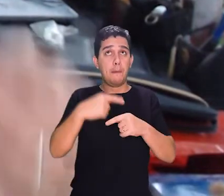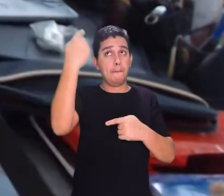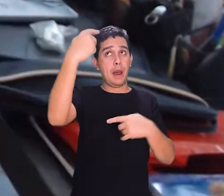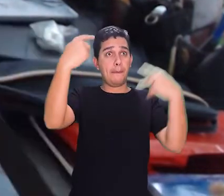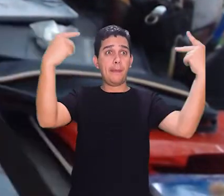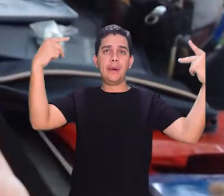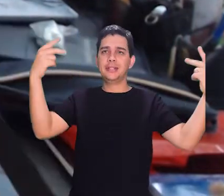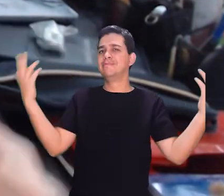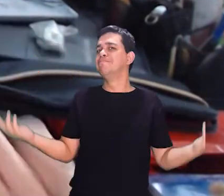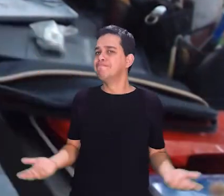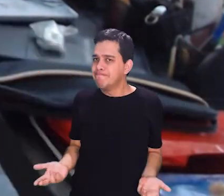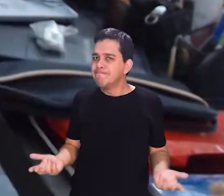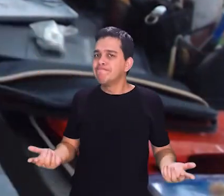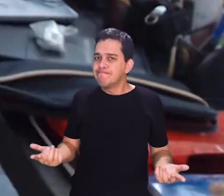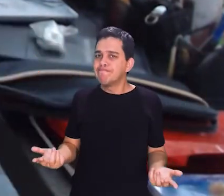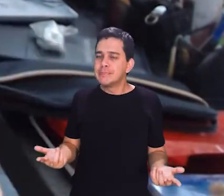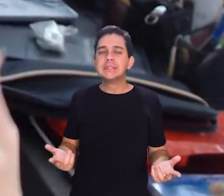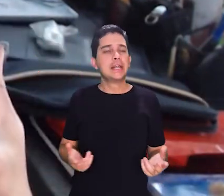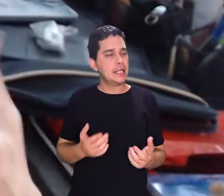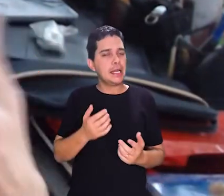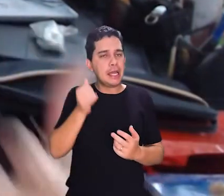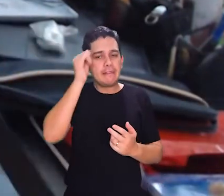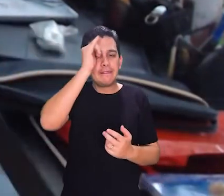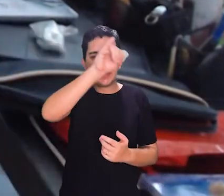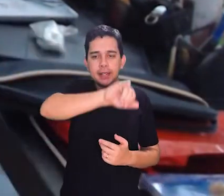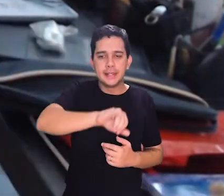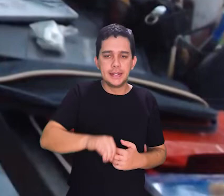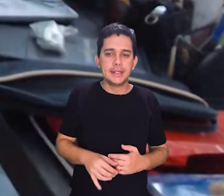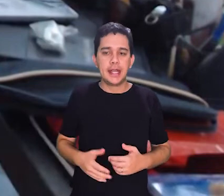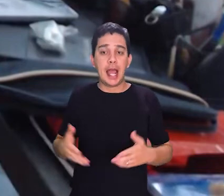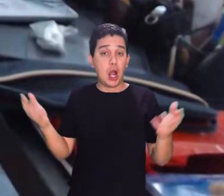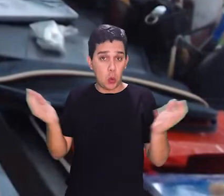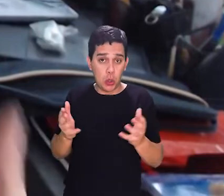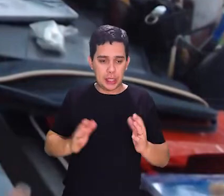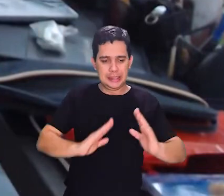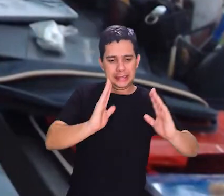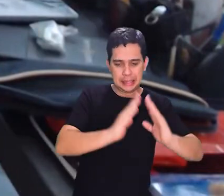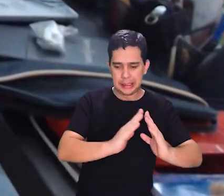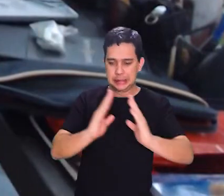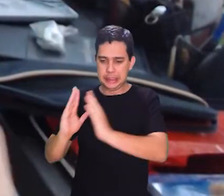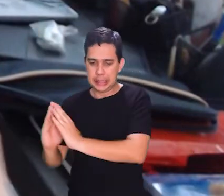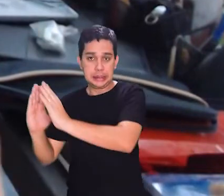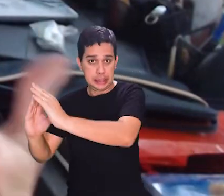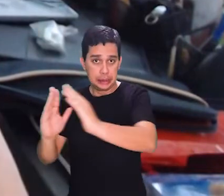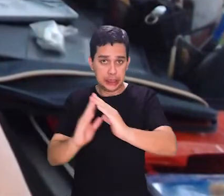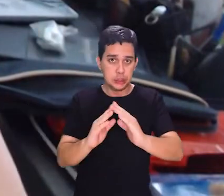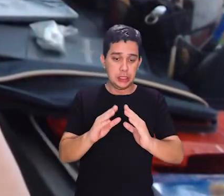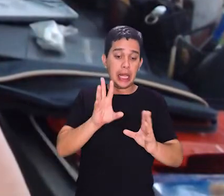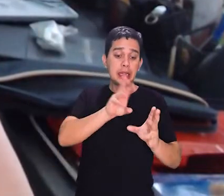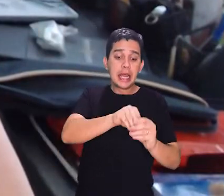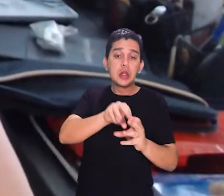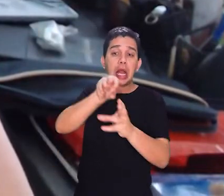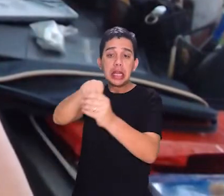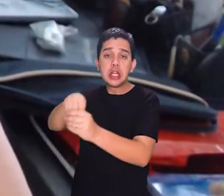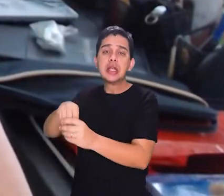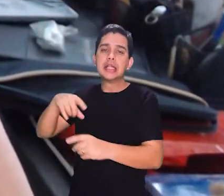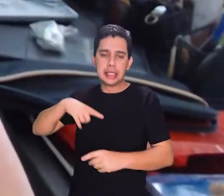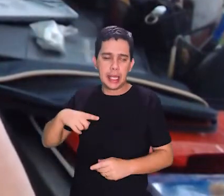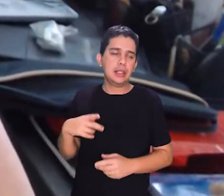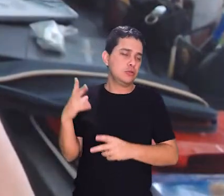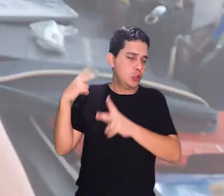temos essa unidade literalmente nas nossas mãos. É possível que a gente visite a